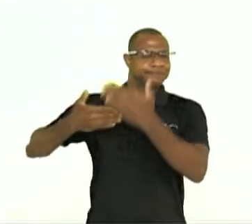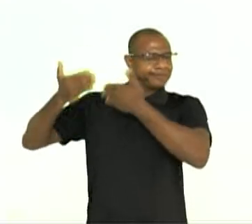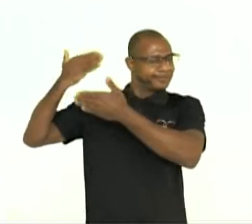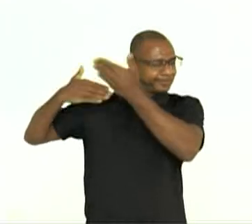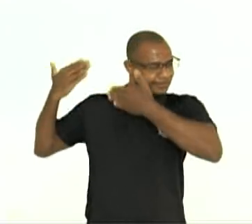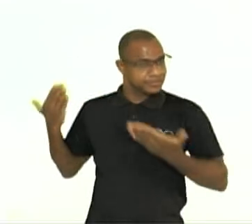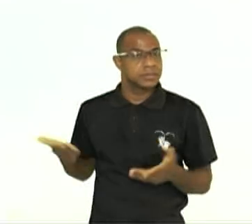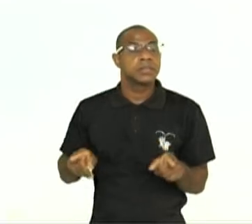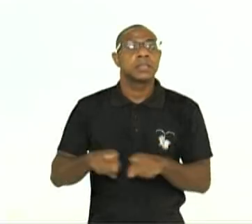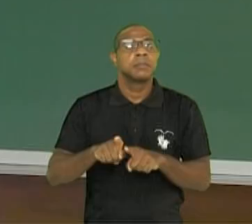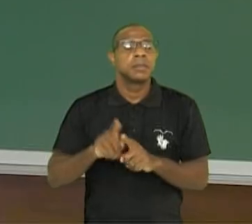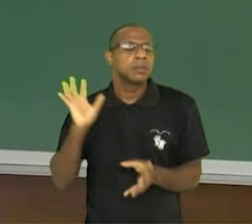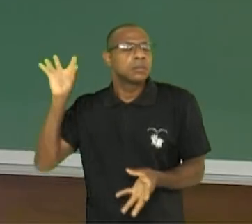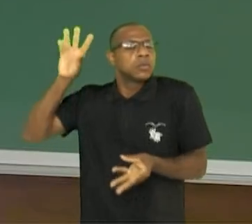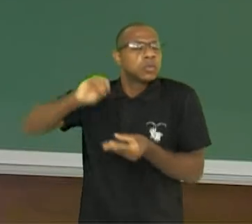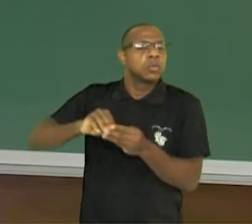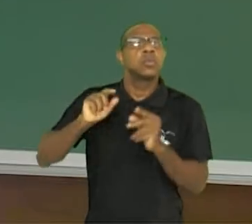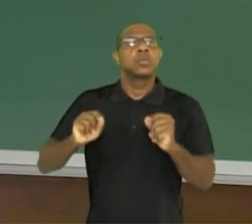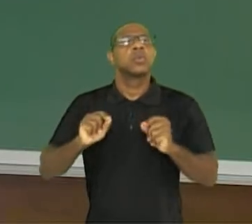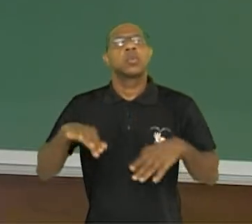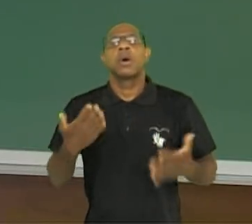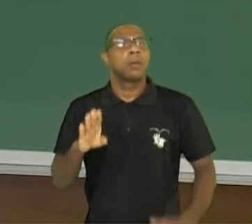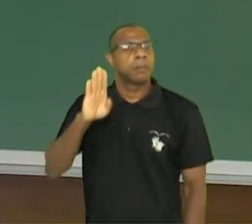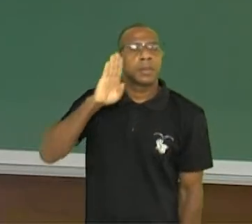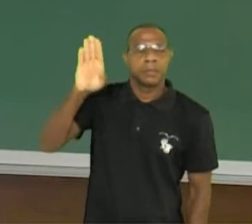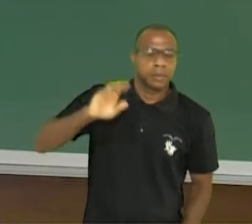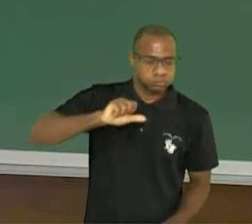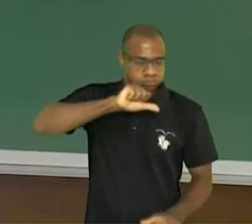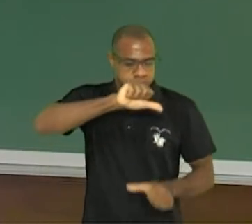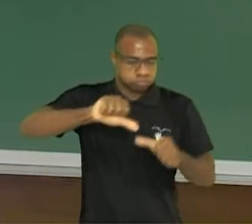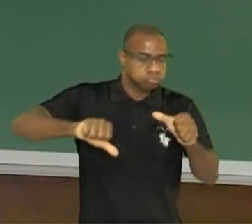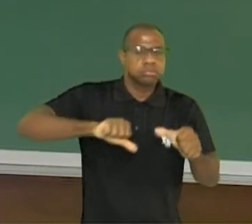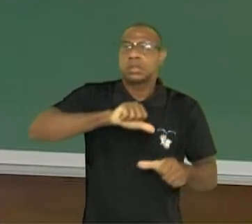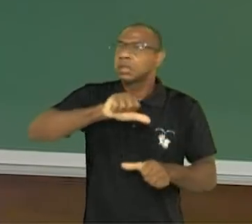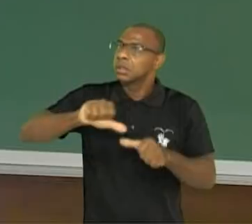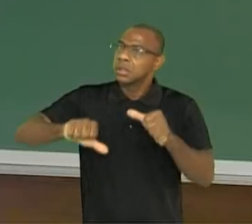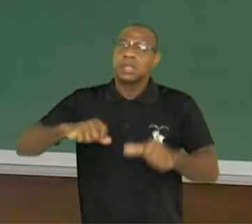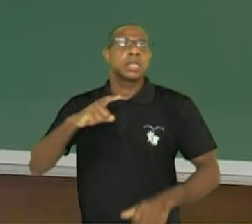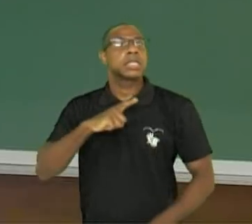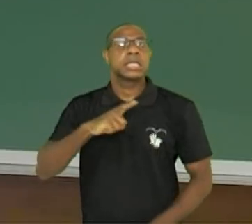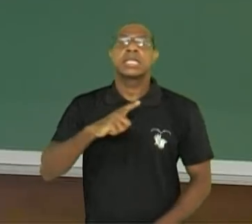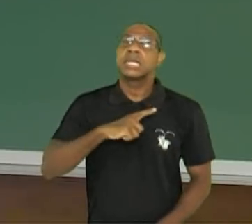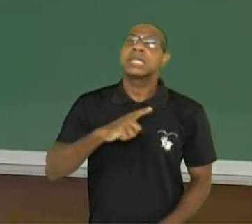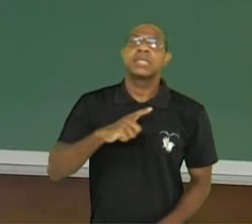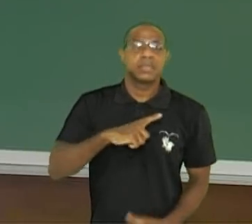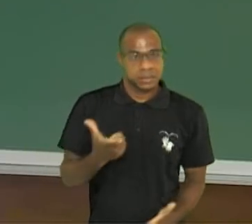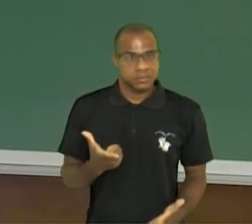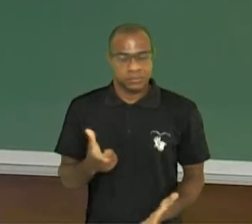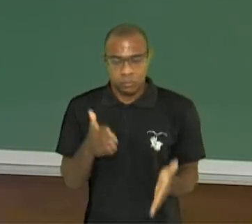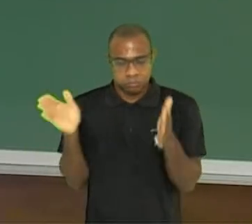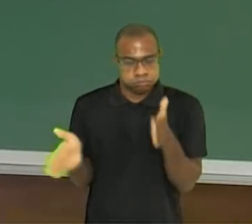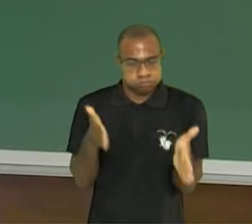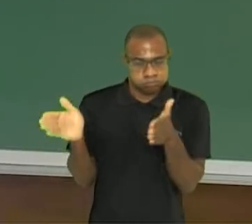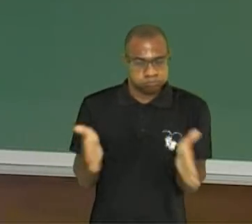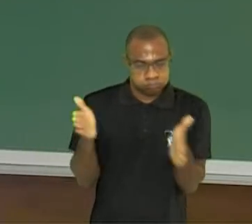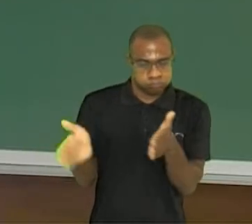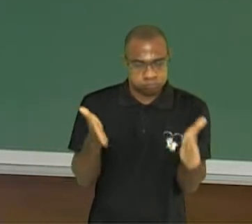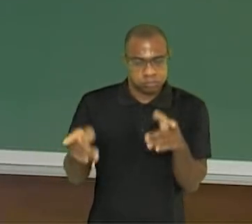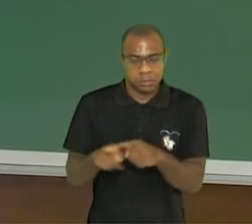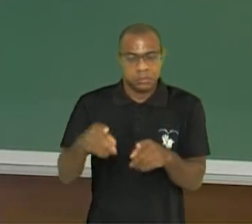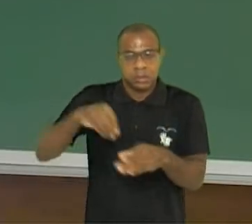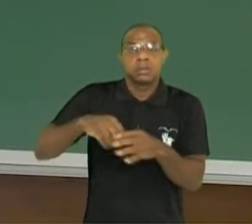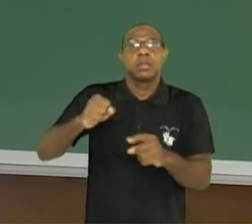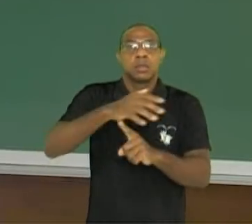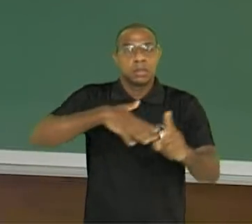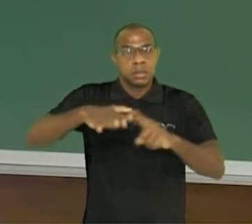nós vamos retomar quais foram as principais mudanças causadas no modo de produção e na